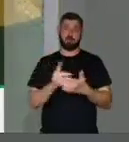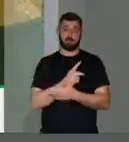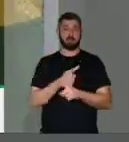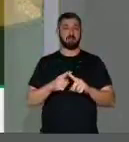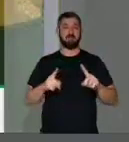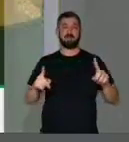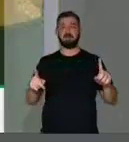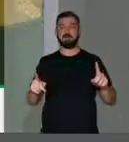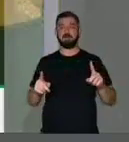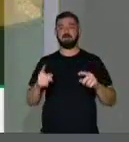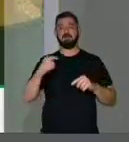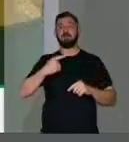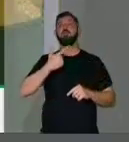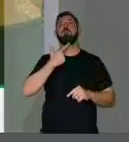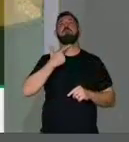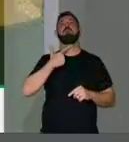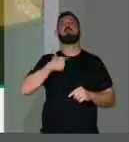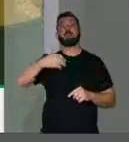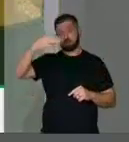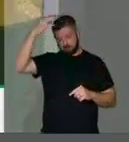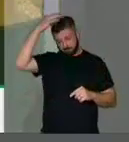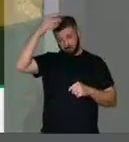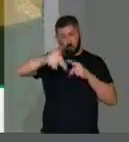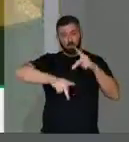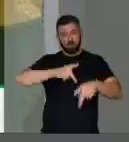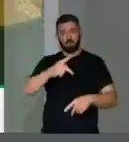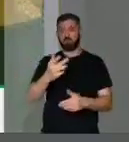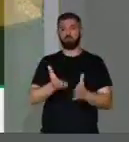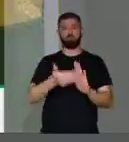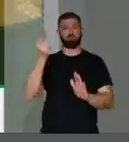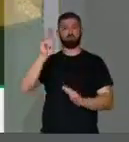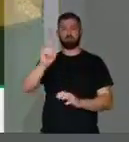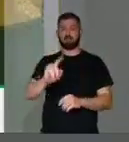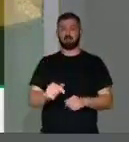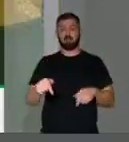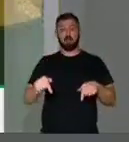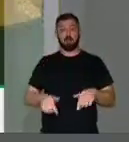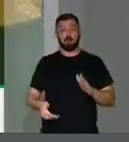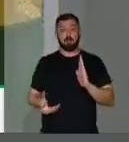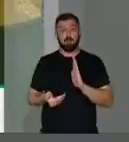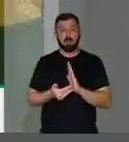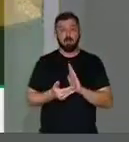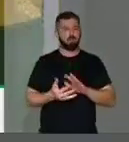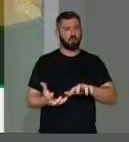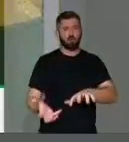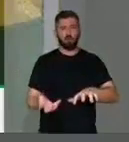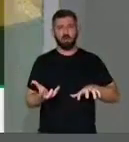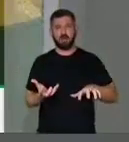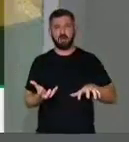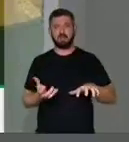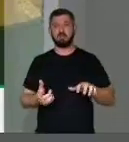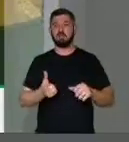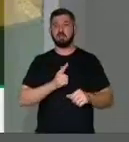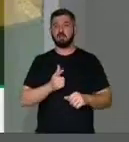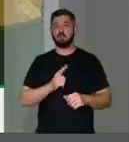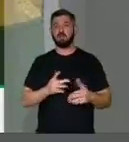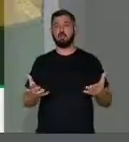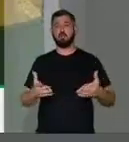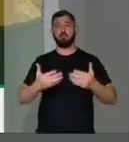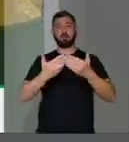jamais pode tirar o espírito de uma nação. Esta casa e o Congresso hoje têm os